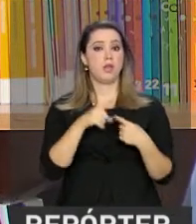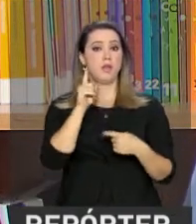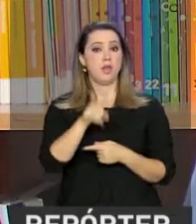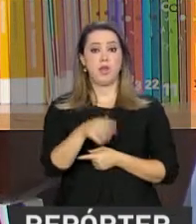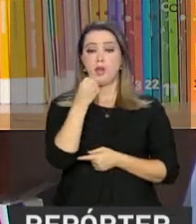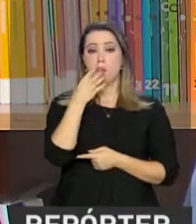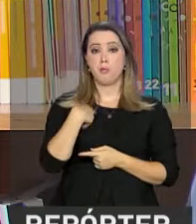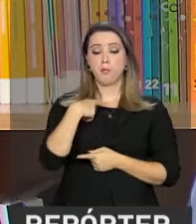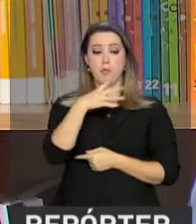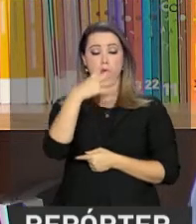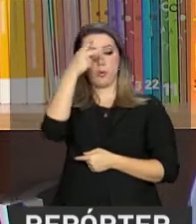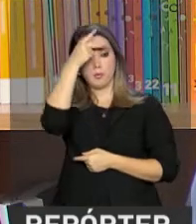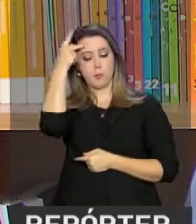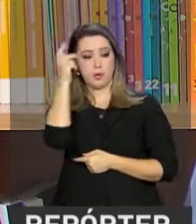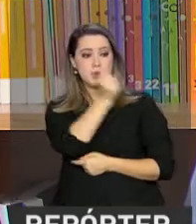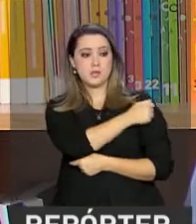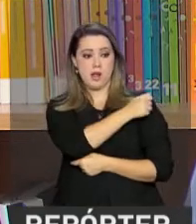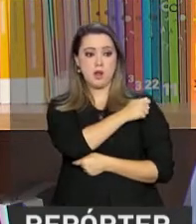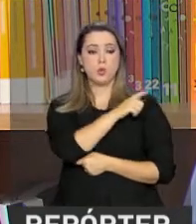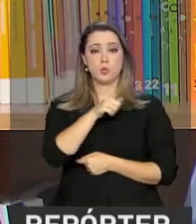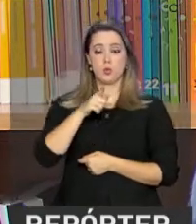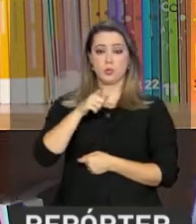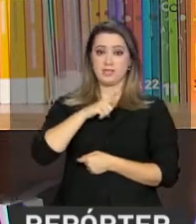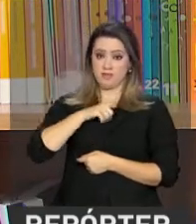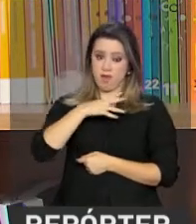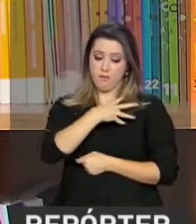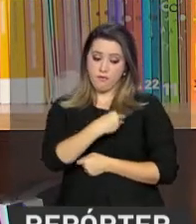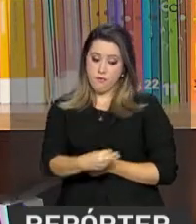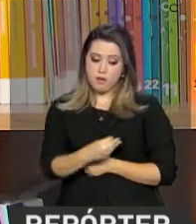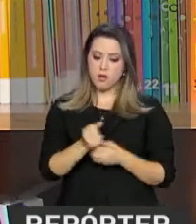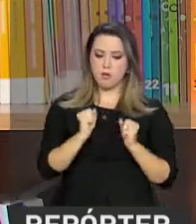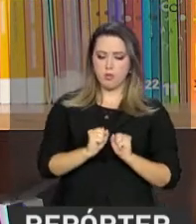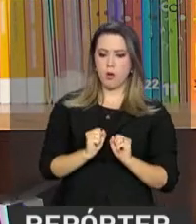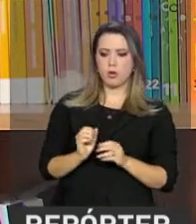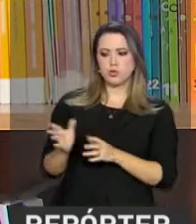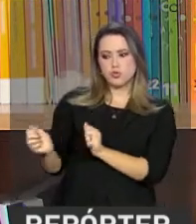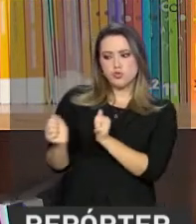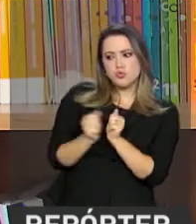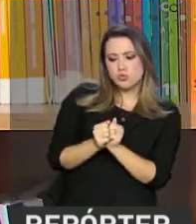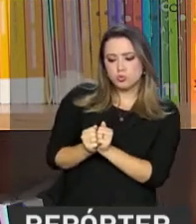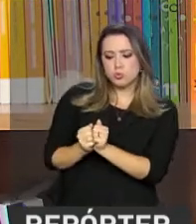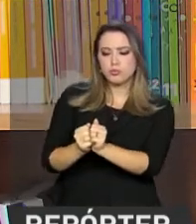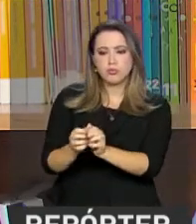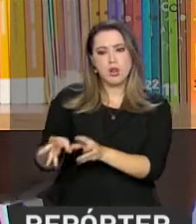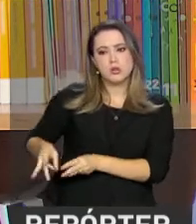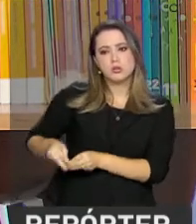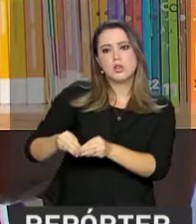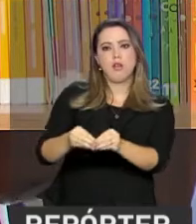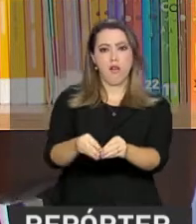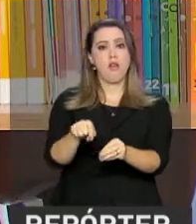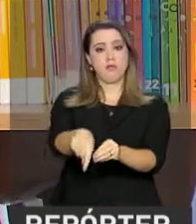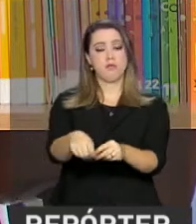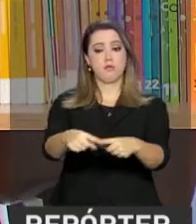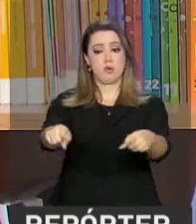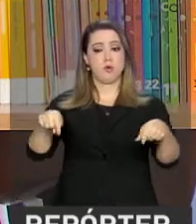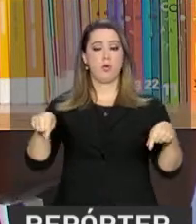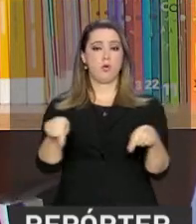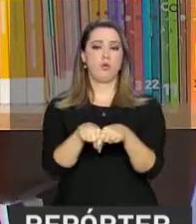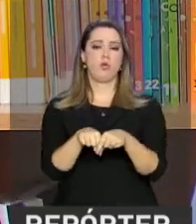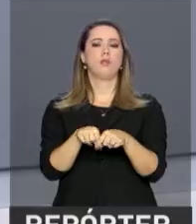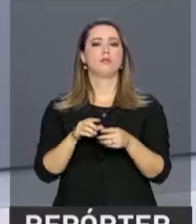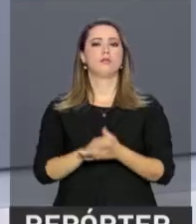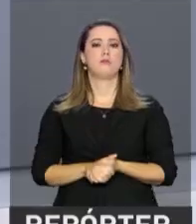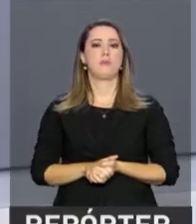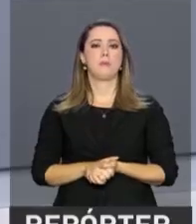que os filhos dos alunos fiquem tendo um acompanhamento adequado enquanto os pais estão na sala de